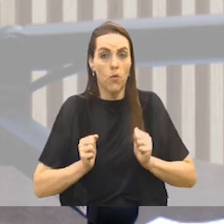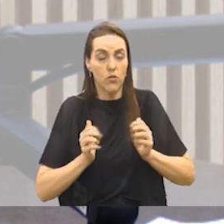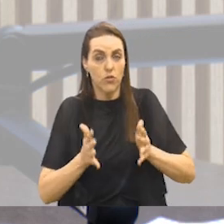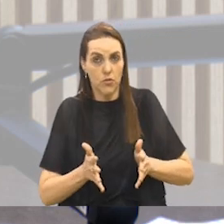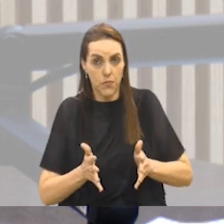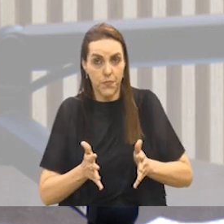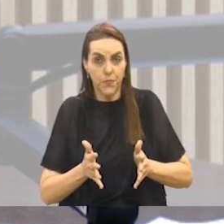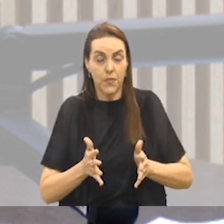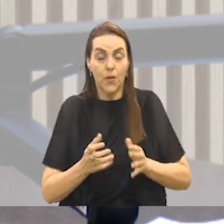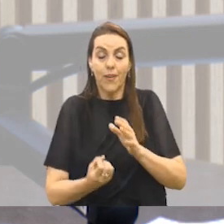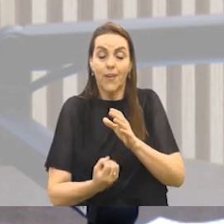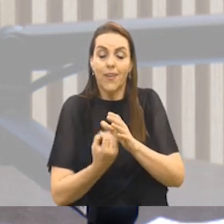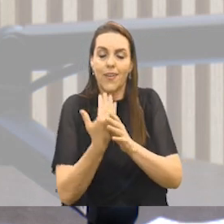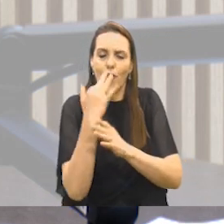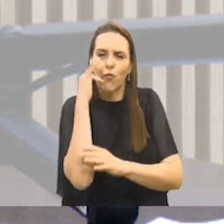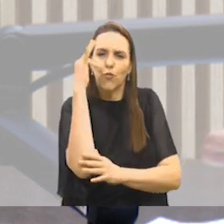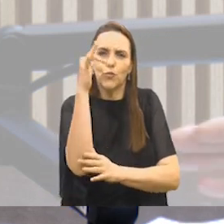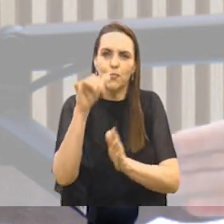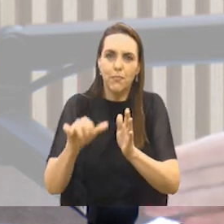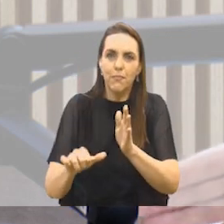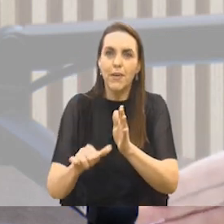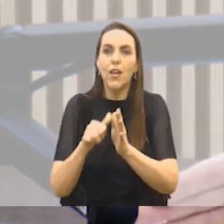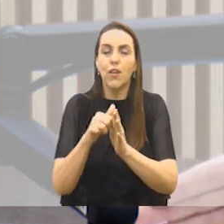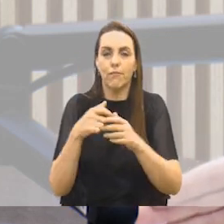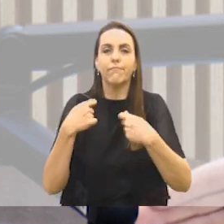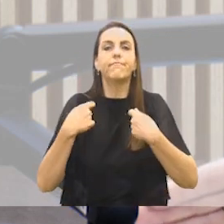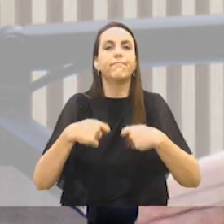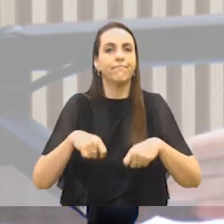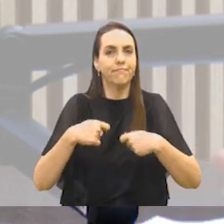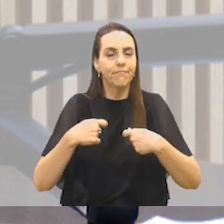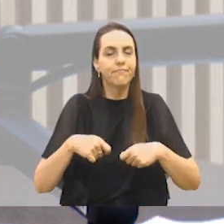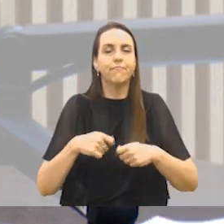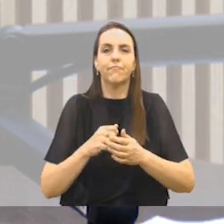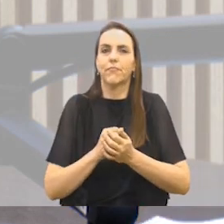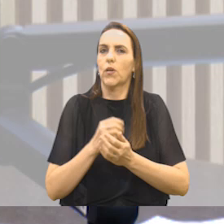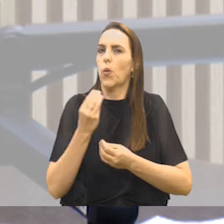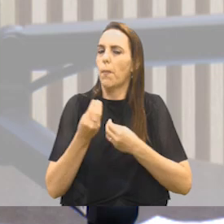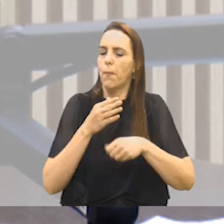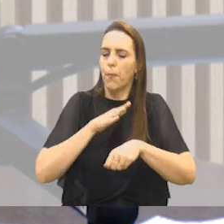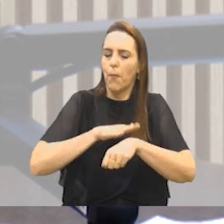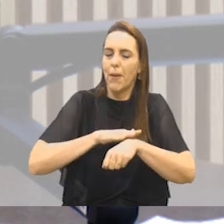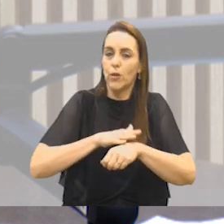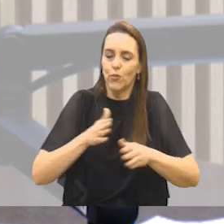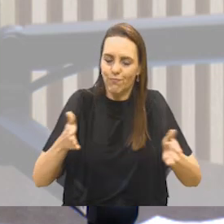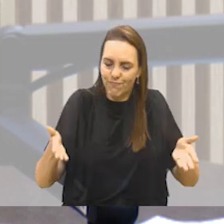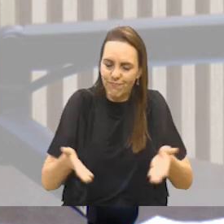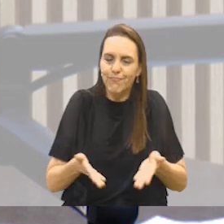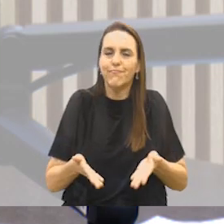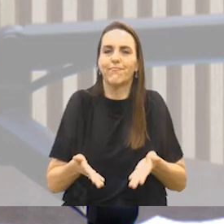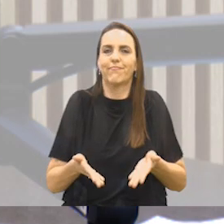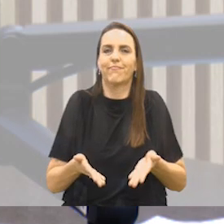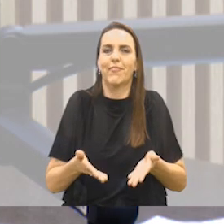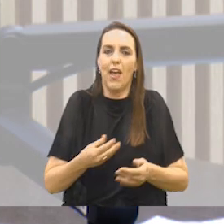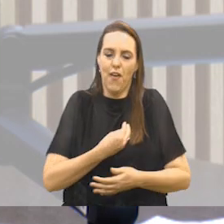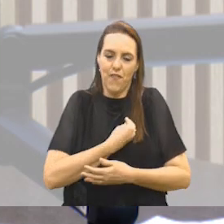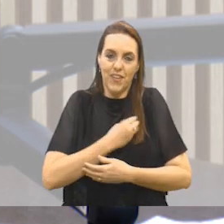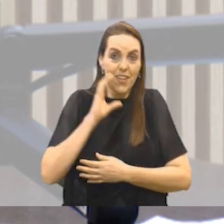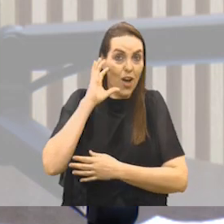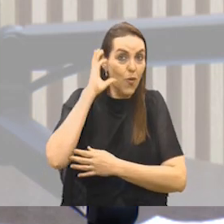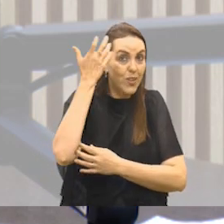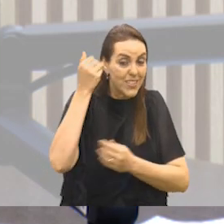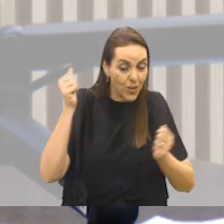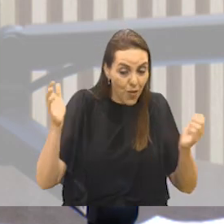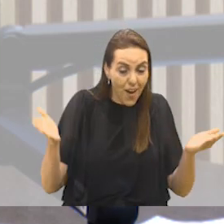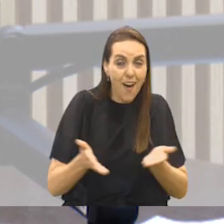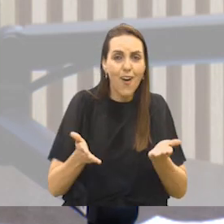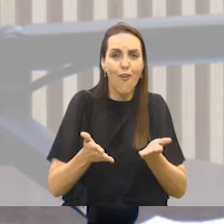sentimos, de como agimos. Então, para criar um futuro melhor, é necessário que nós estejamos no momento presente, porque é